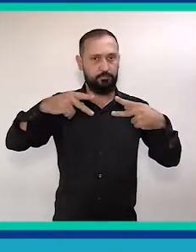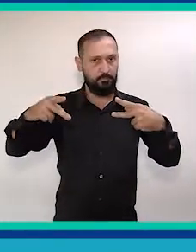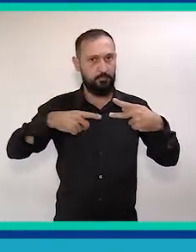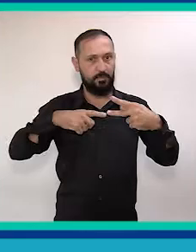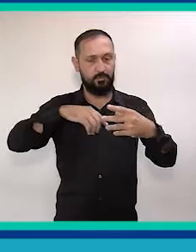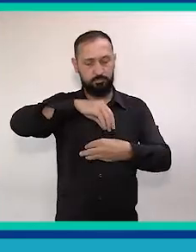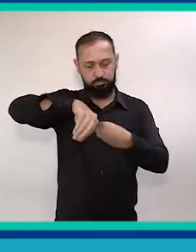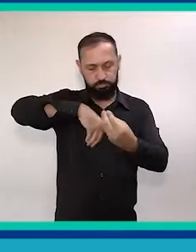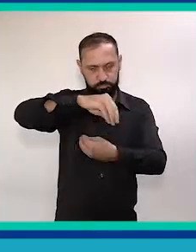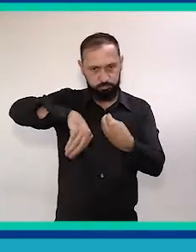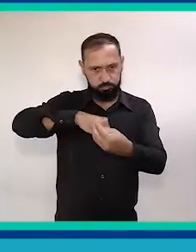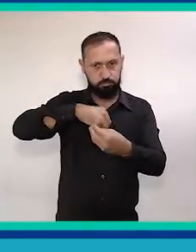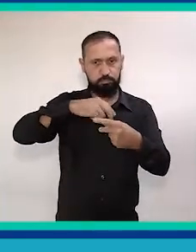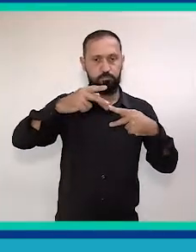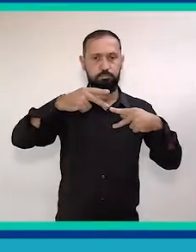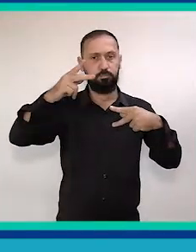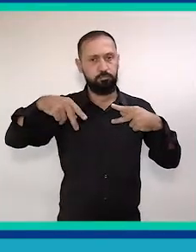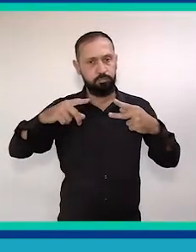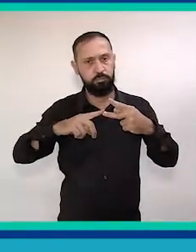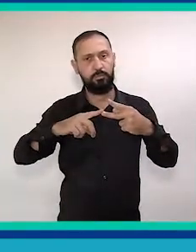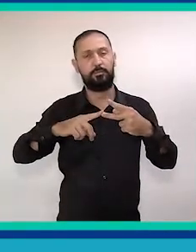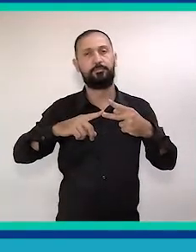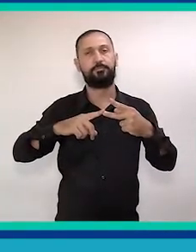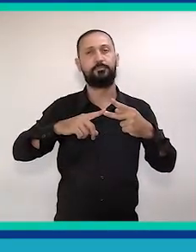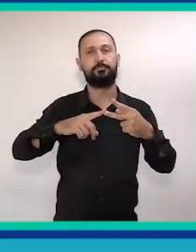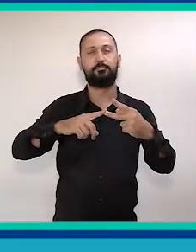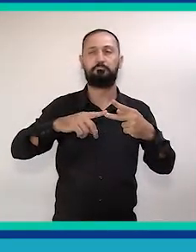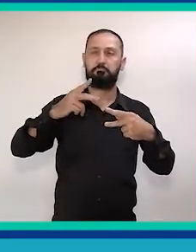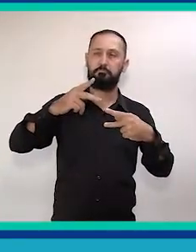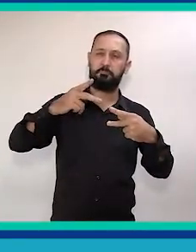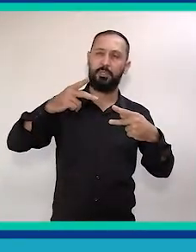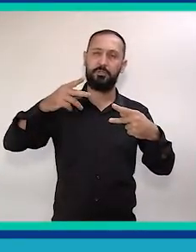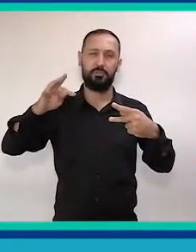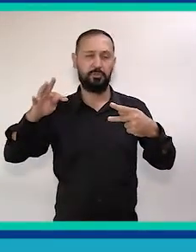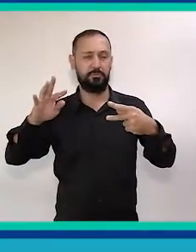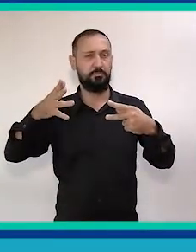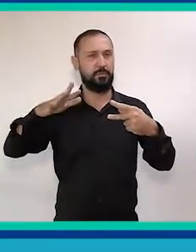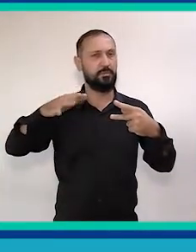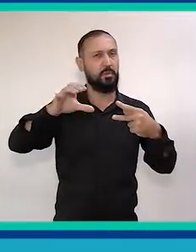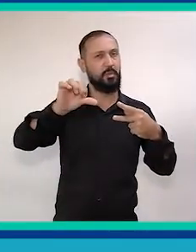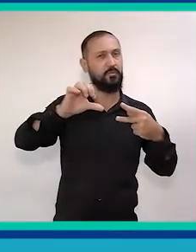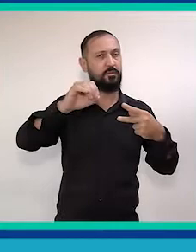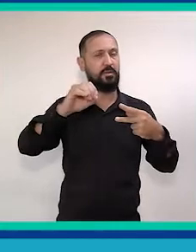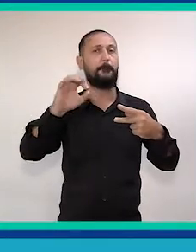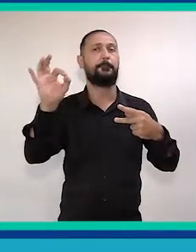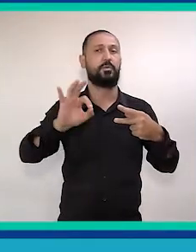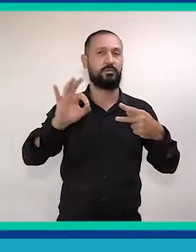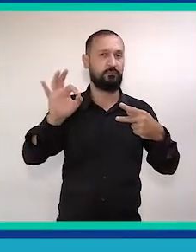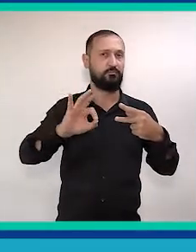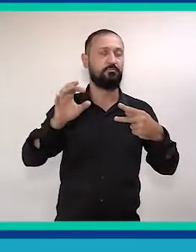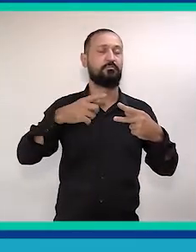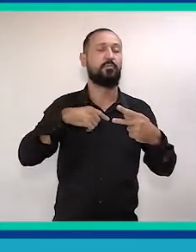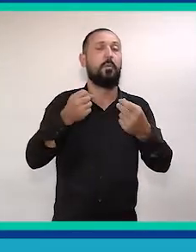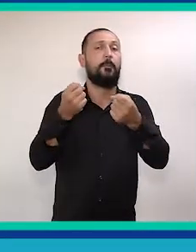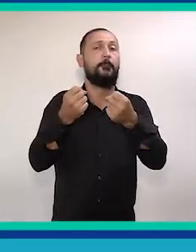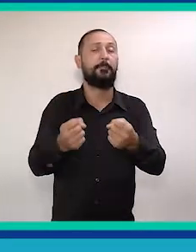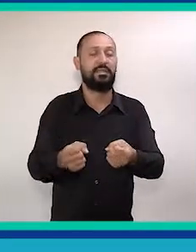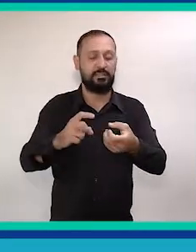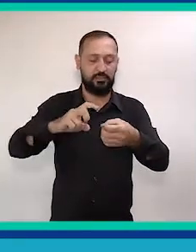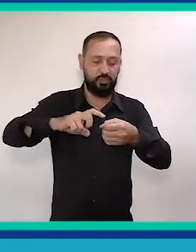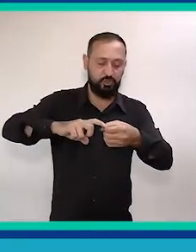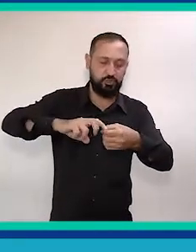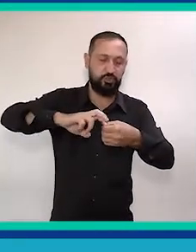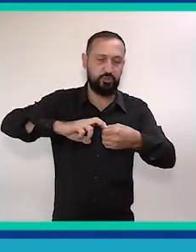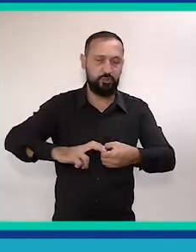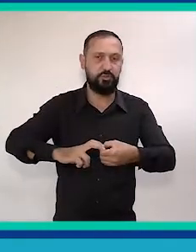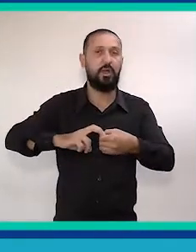complexo proteico. Então, é uma mistura cheia de proteína e cheia de peptídeo, cerca de 90% a 95%